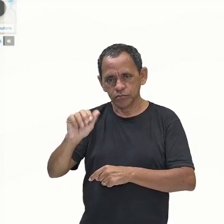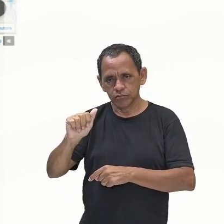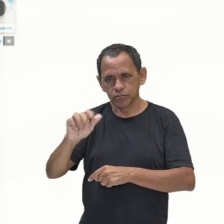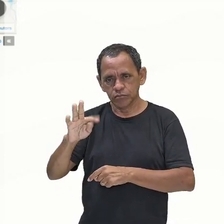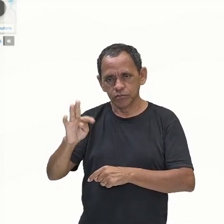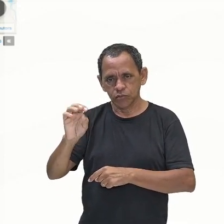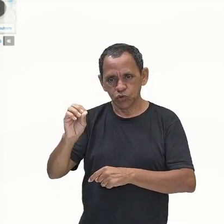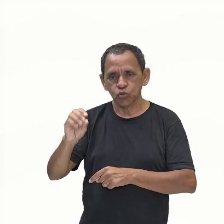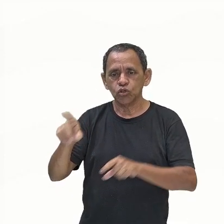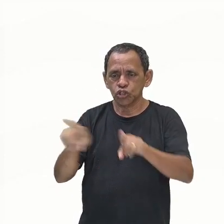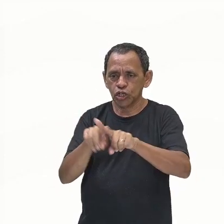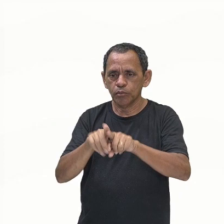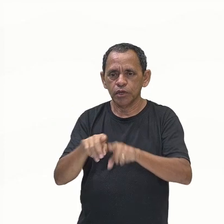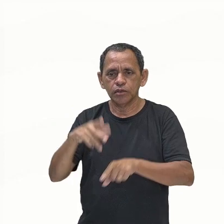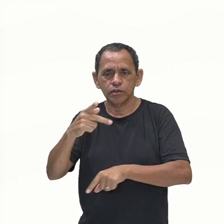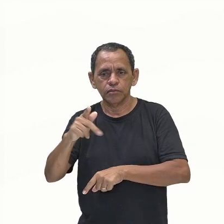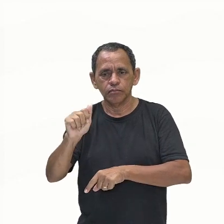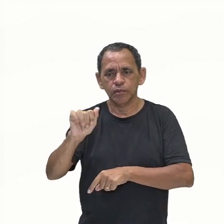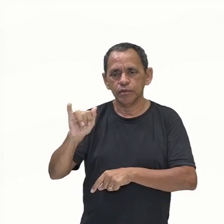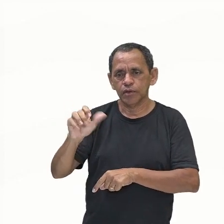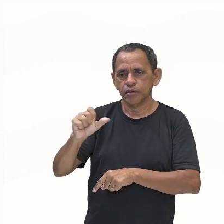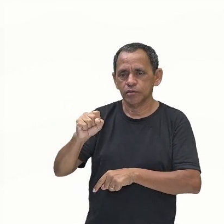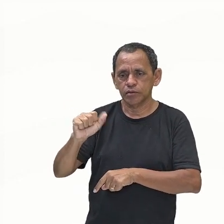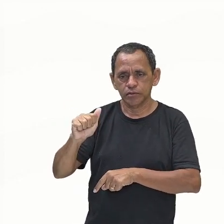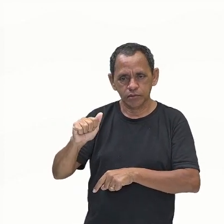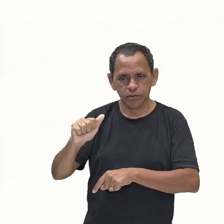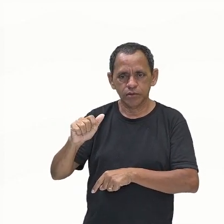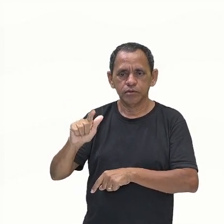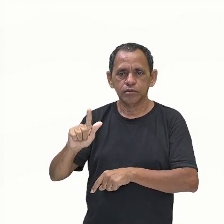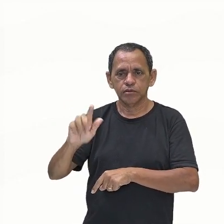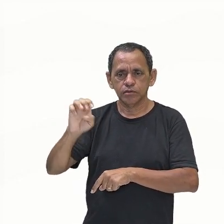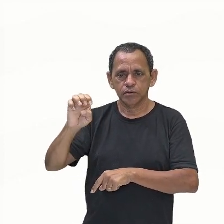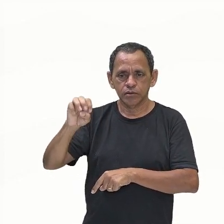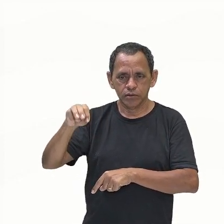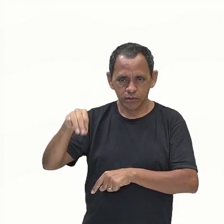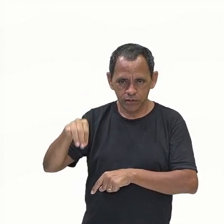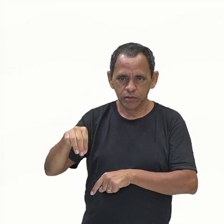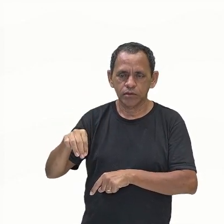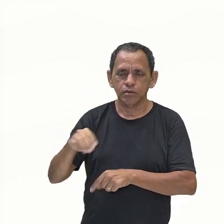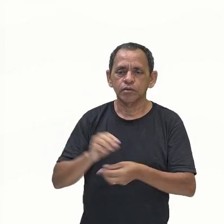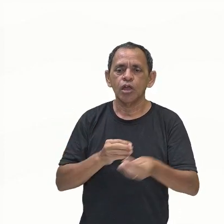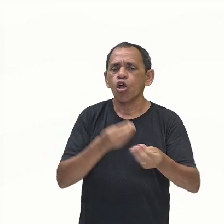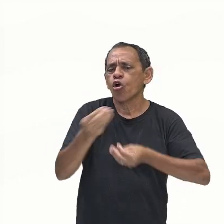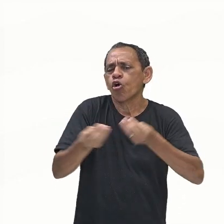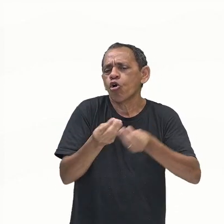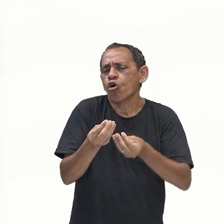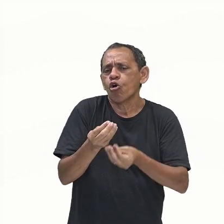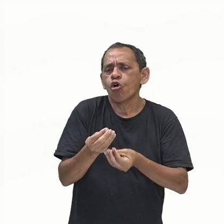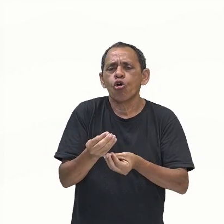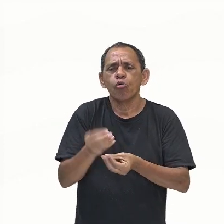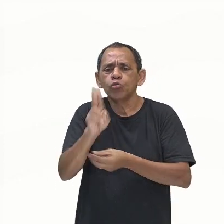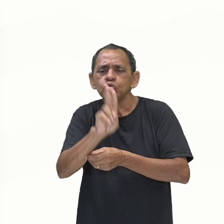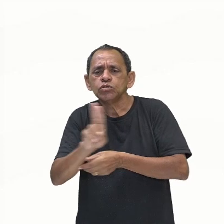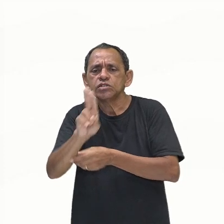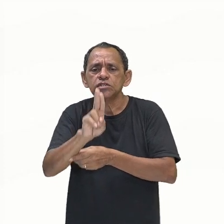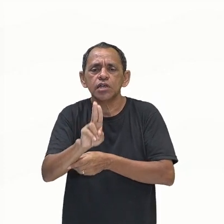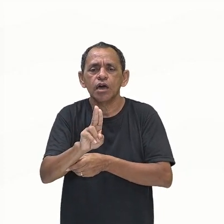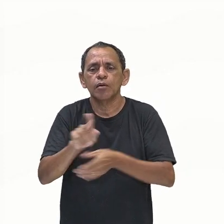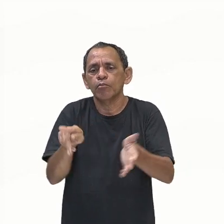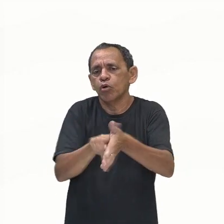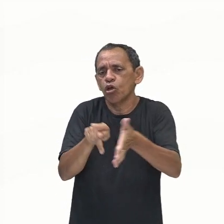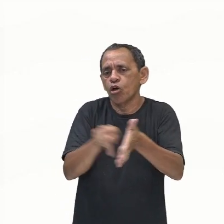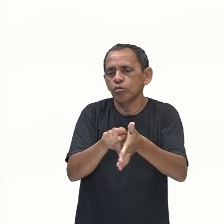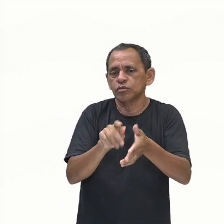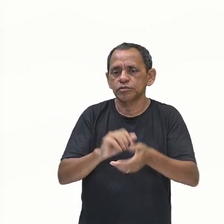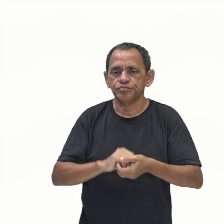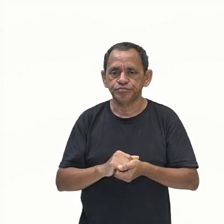né, para a gente explicar para vocês, na próxima cartela, como que ele funciona. Então, nós temos um banco